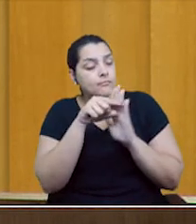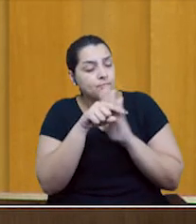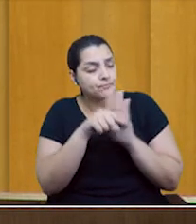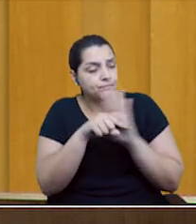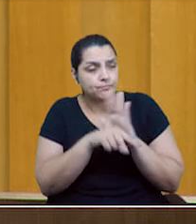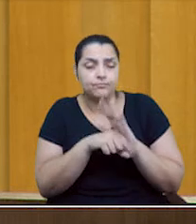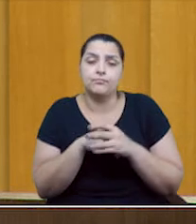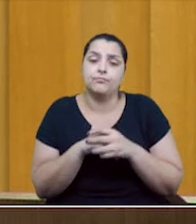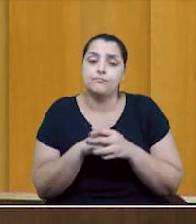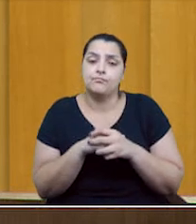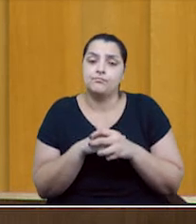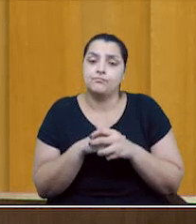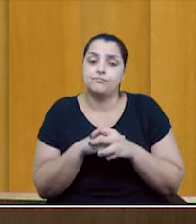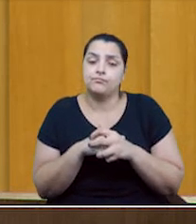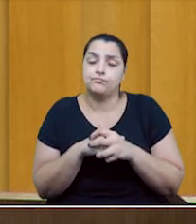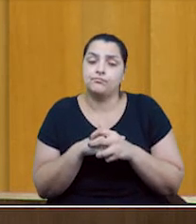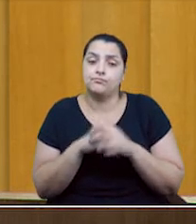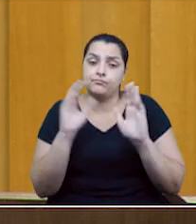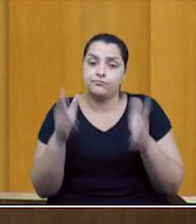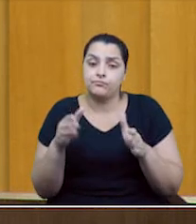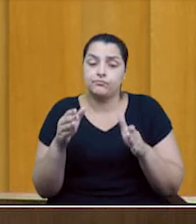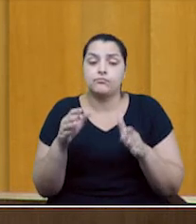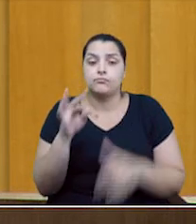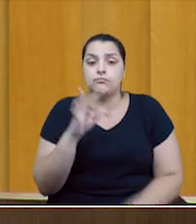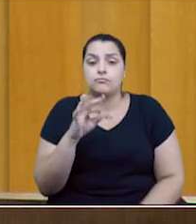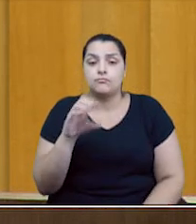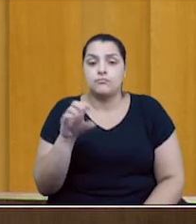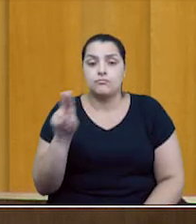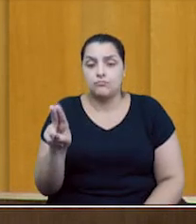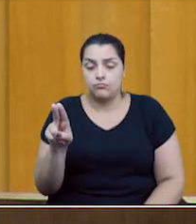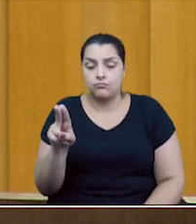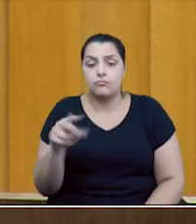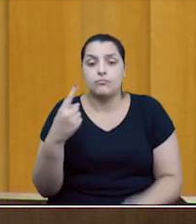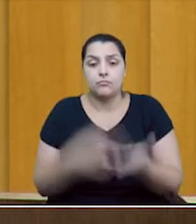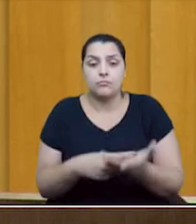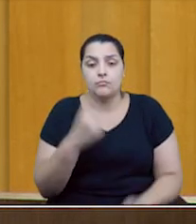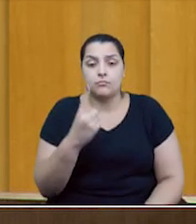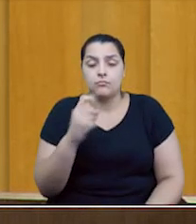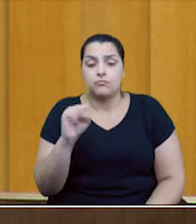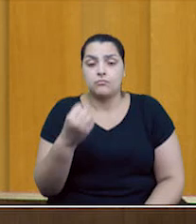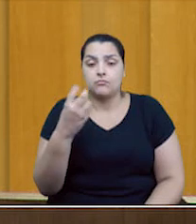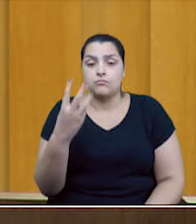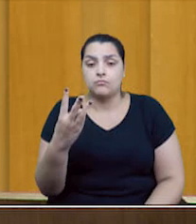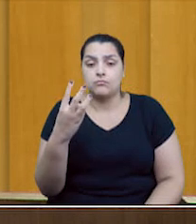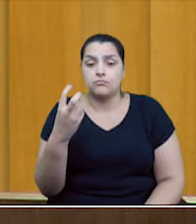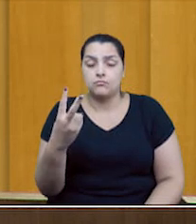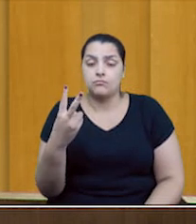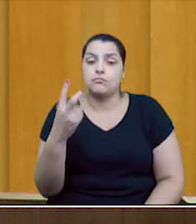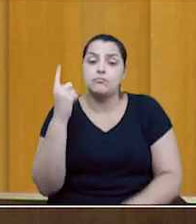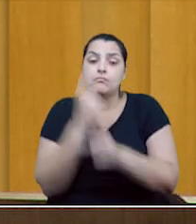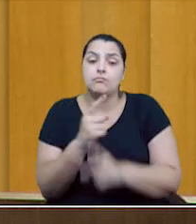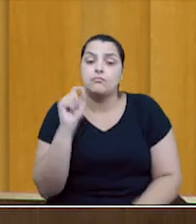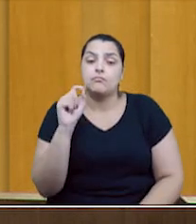foi objeto de análise pelo Tribunal de Contas da União, e no Acordo 1832/2018 ele constatou a